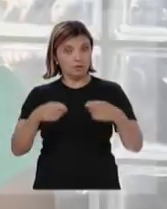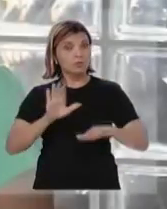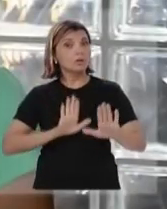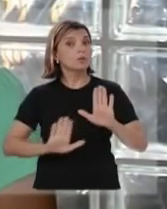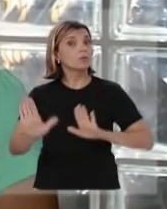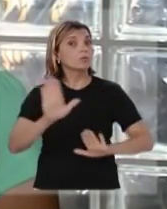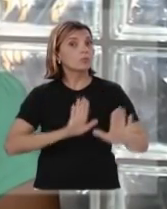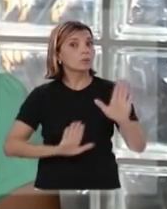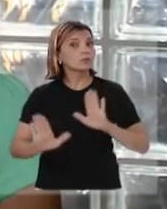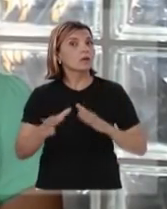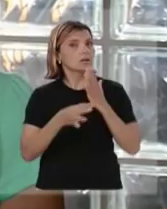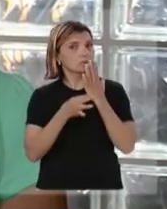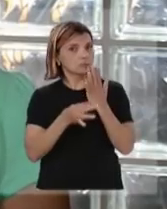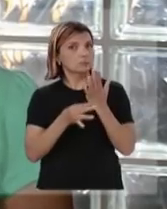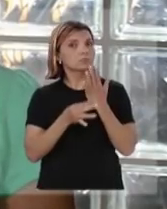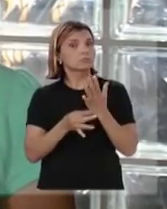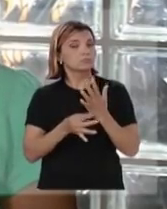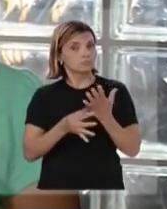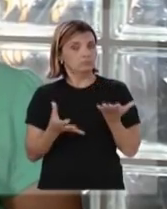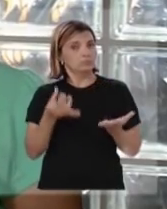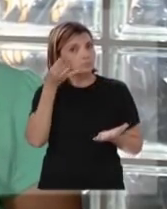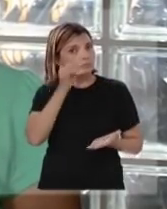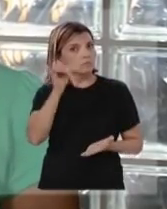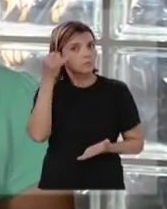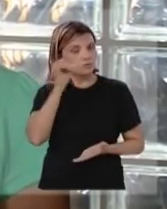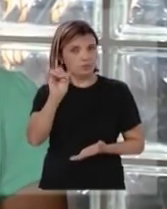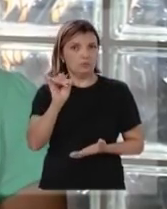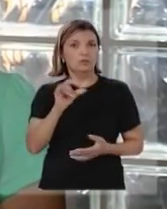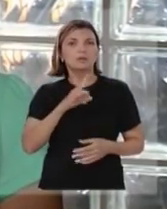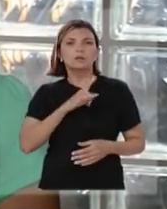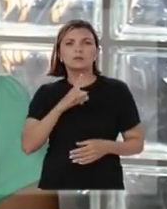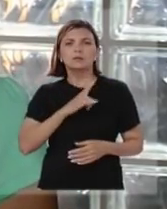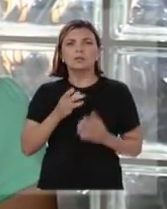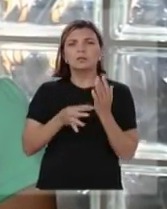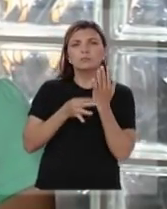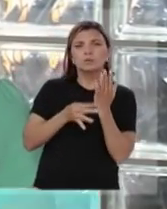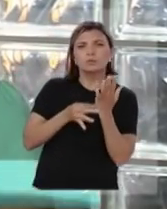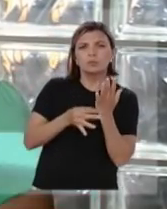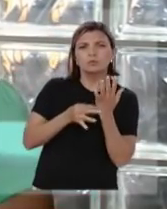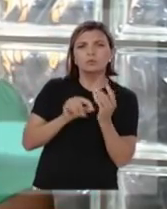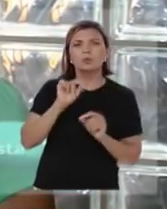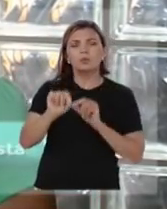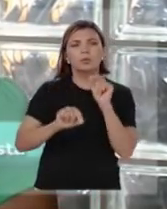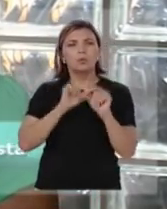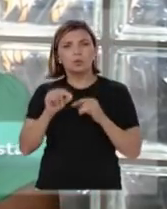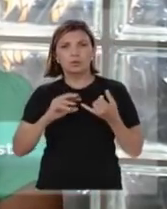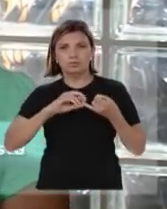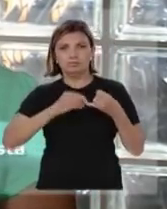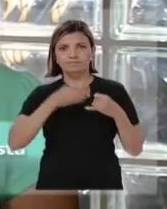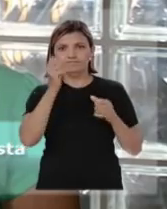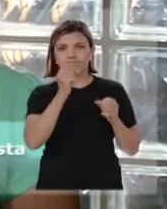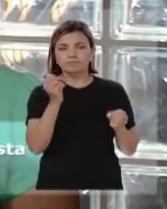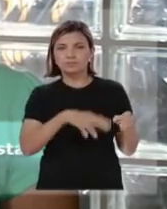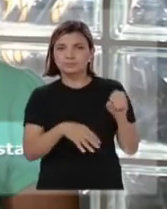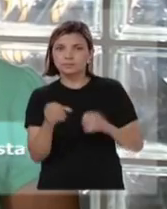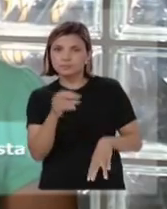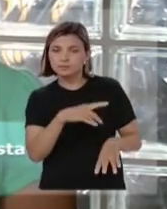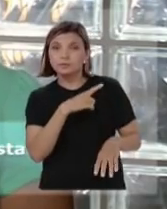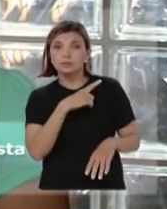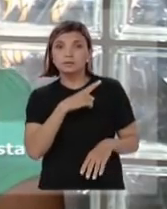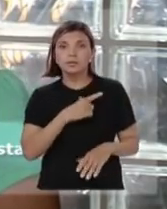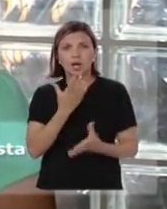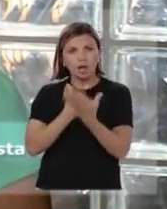É preciso ter cuidado na quantidade de gordura que ingerimos. Principalmente no caso das gorduras saturadas, como as da feijoada.